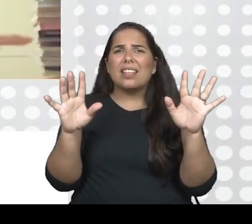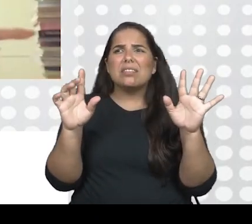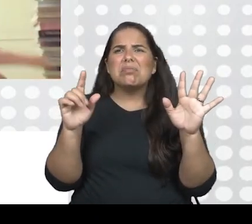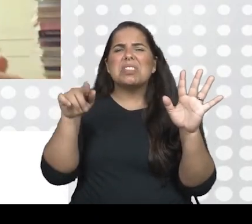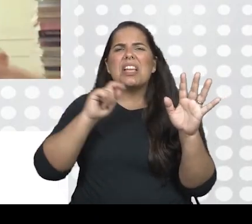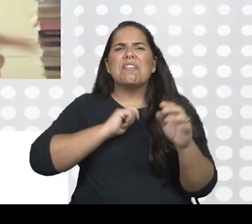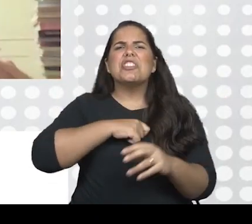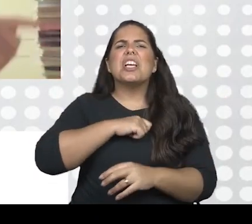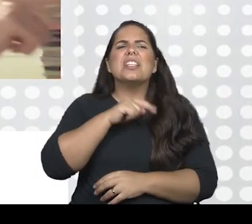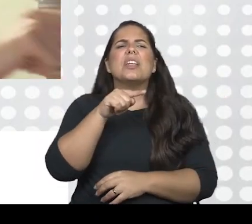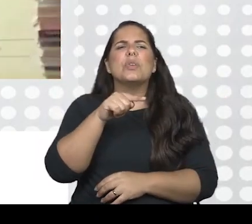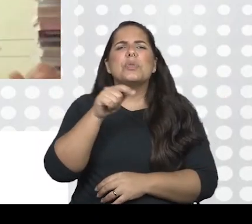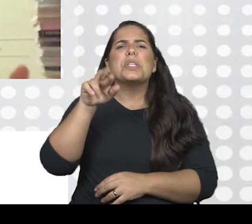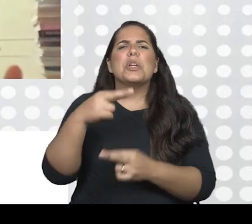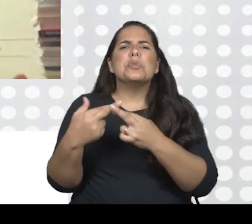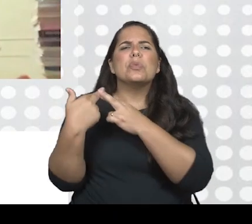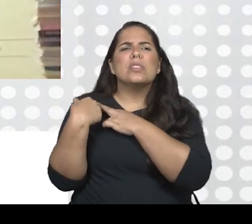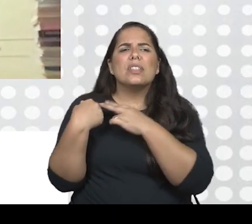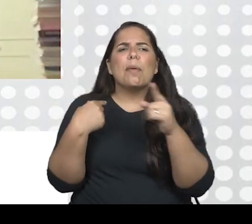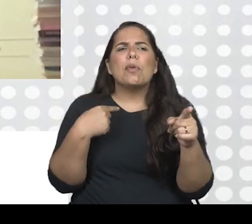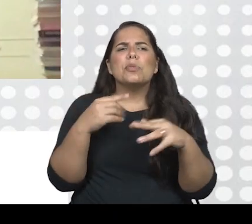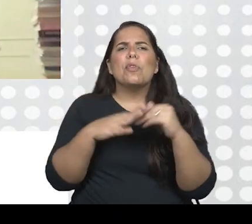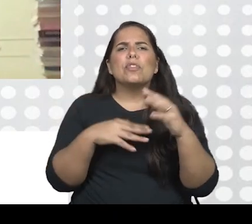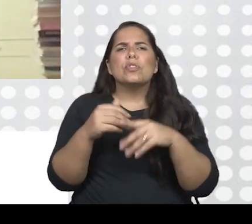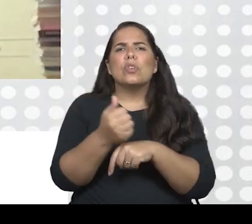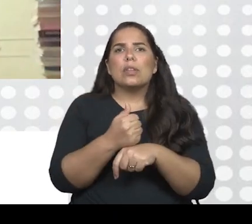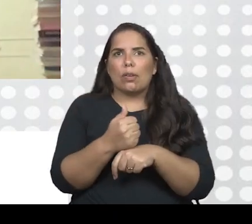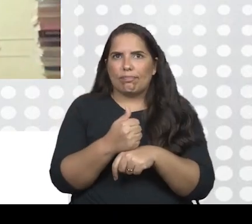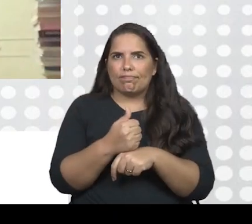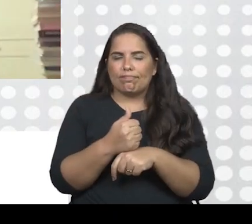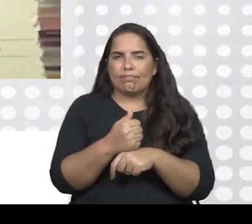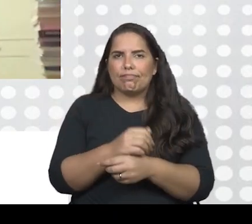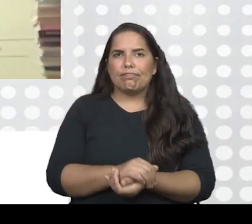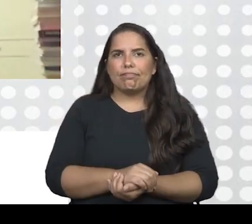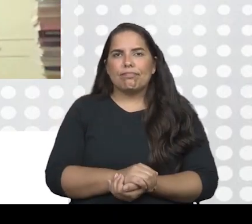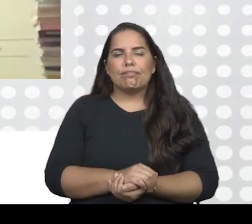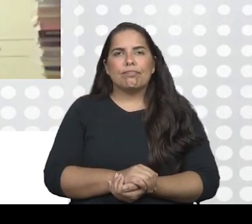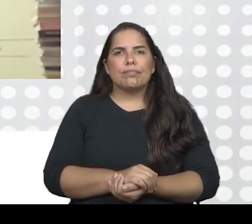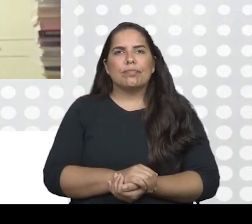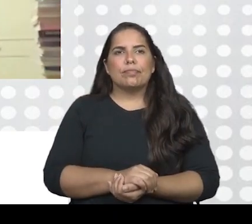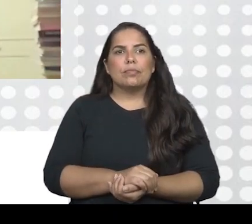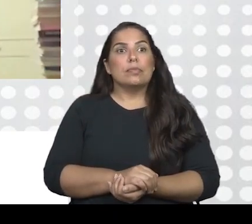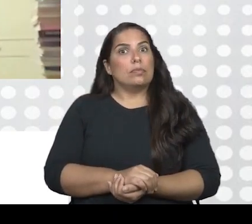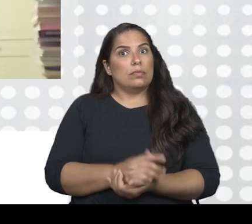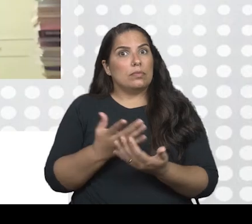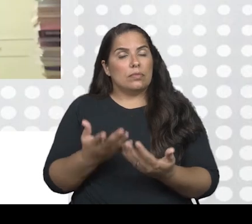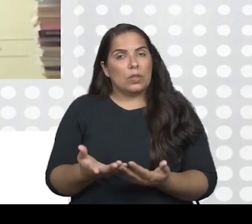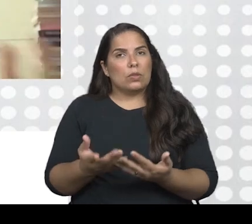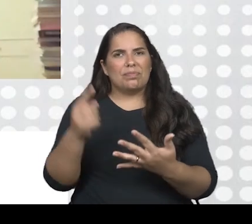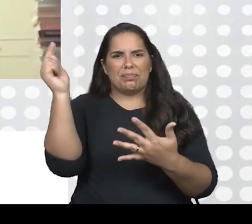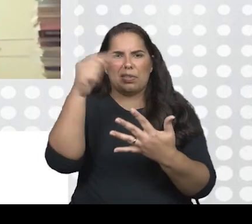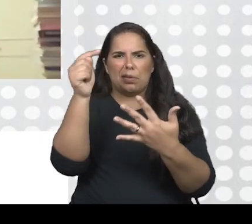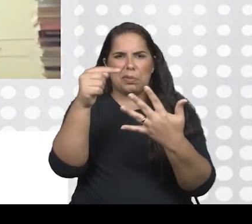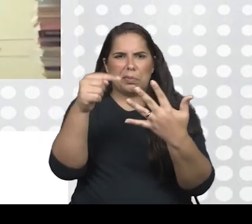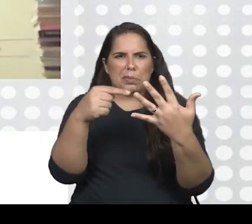quem fiscaliza e de quem é responsável por esse profissional. Então, assim, são muitas